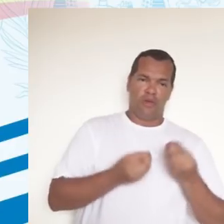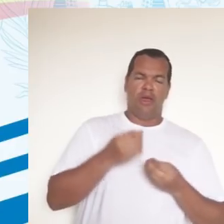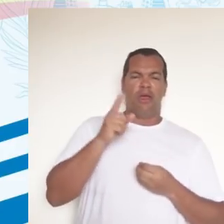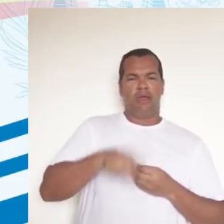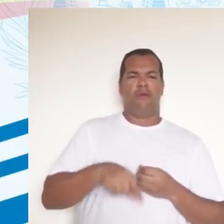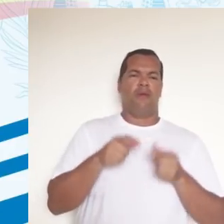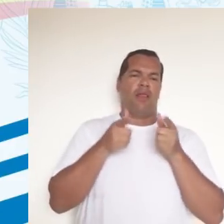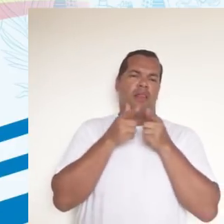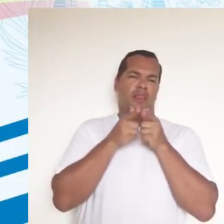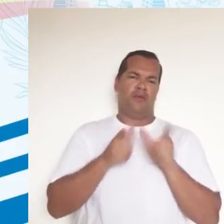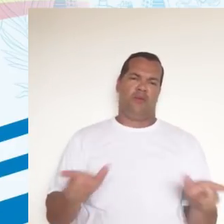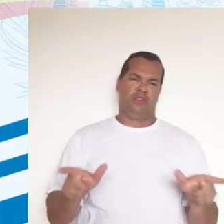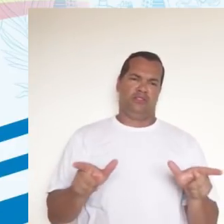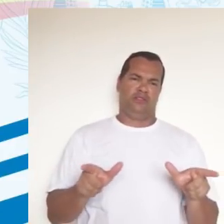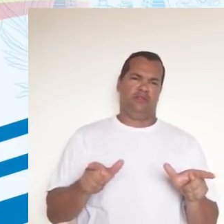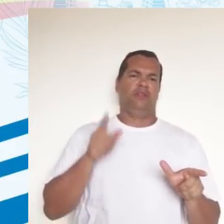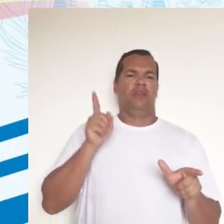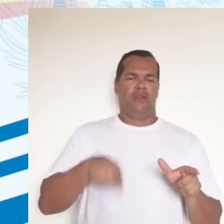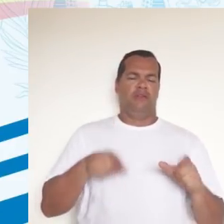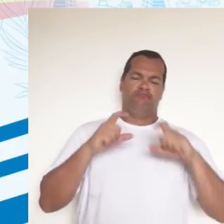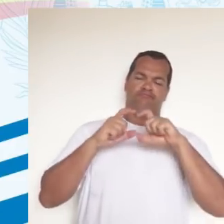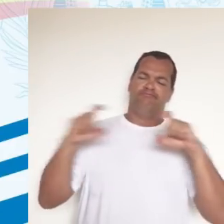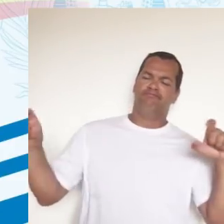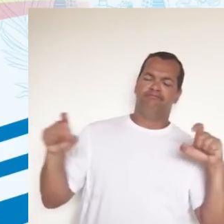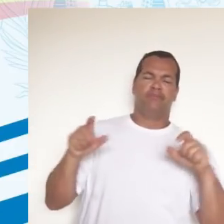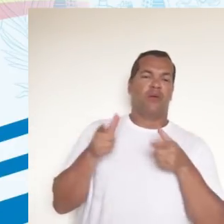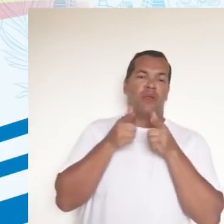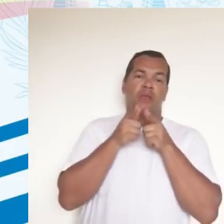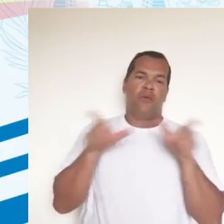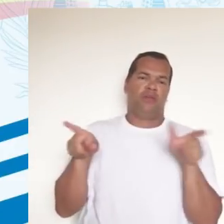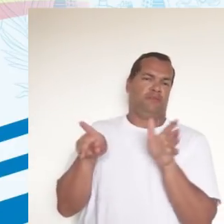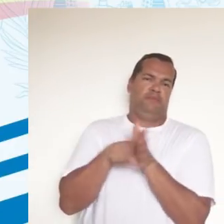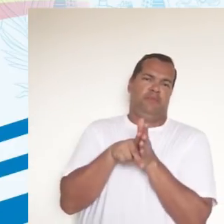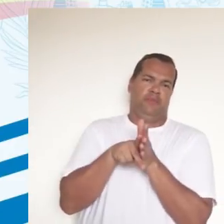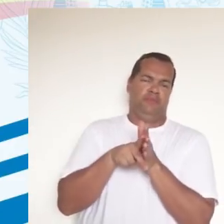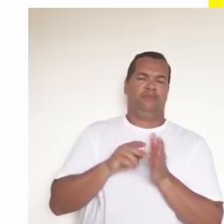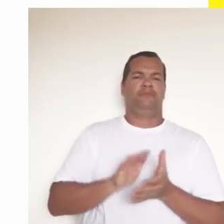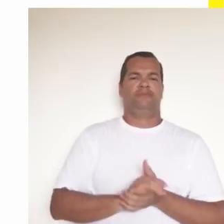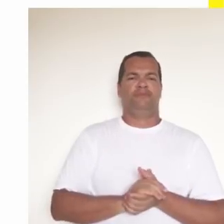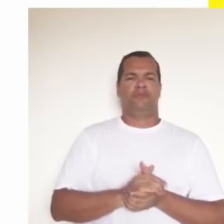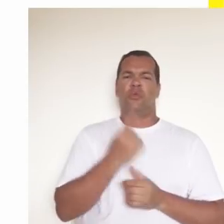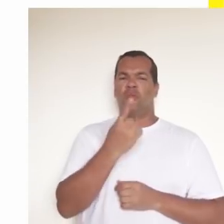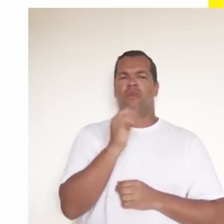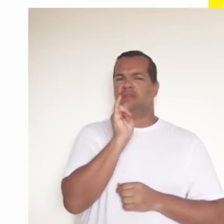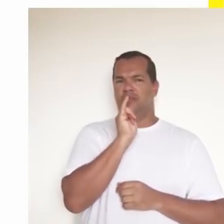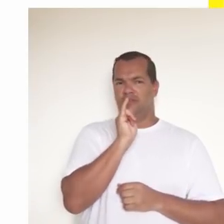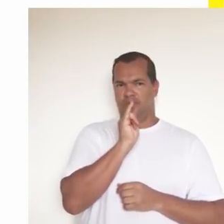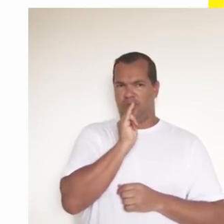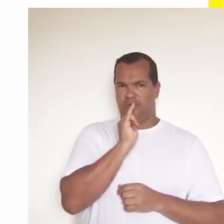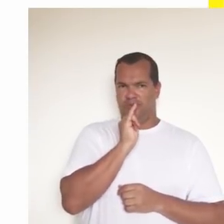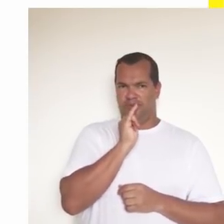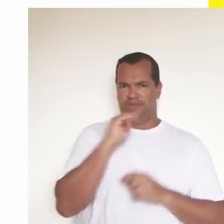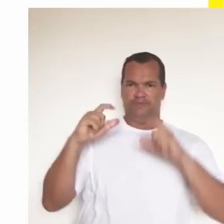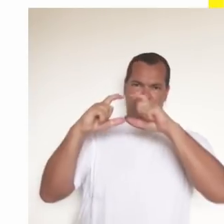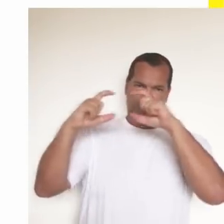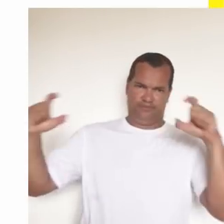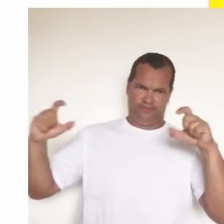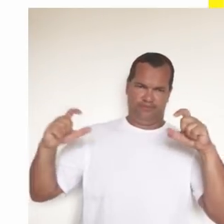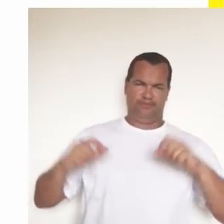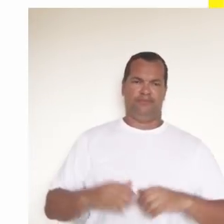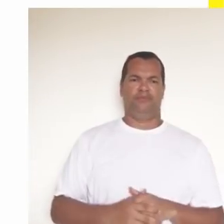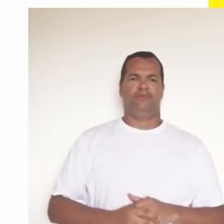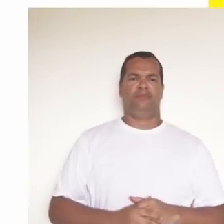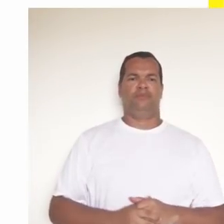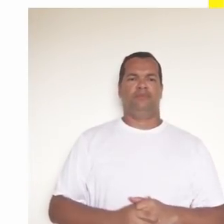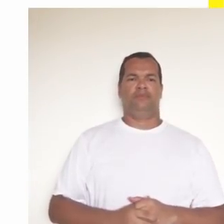uma linguagem, é uma forma de expressão. Veja esse exemplo que aparece mais uma vez na sua